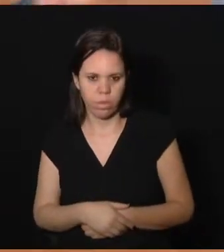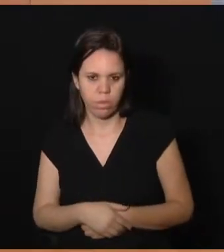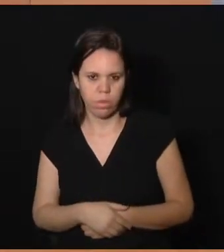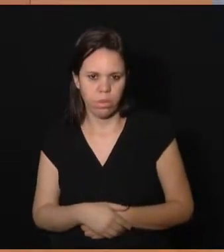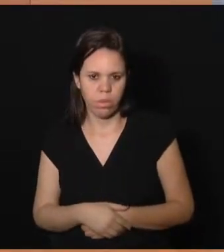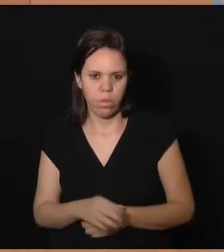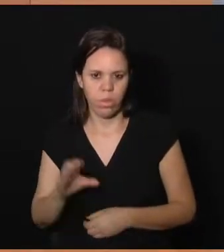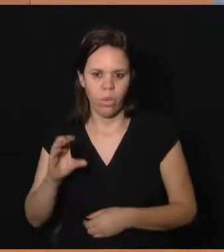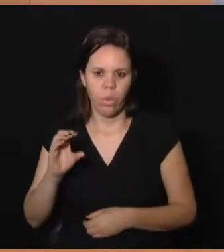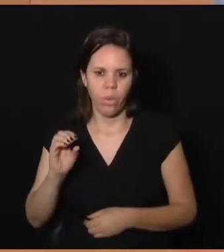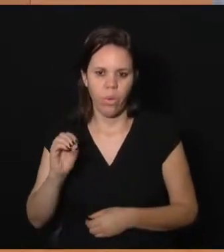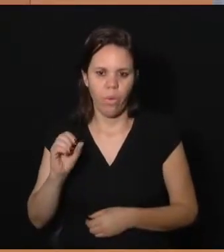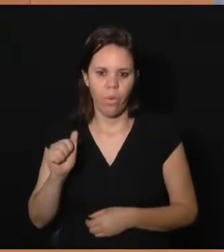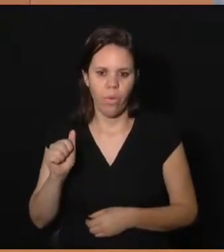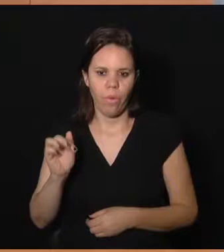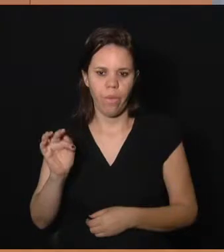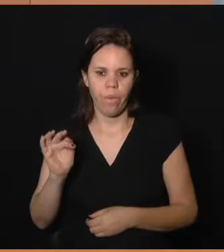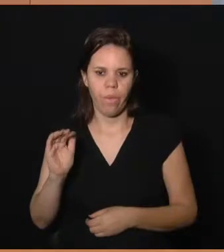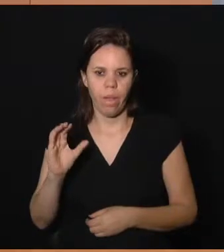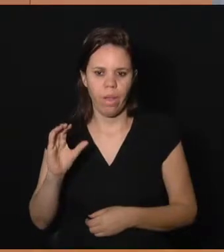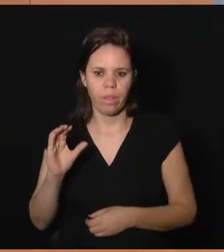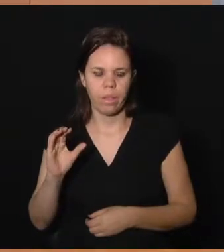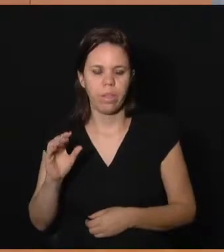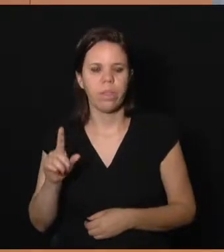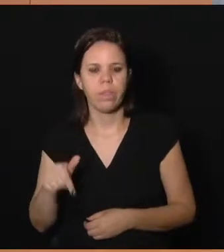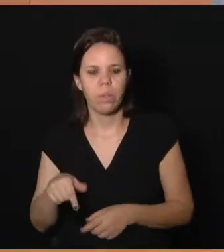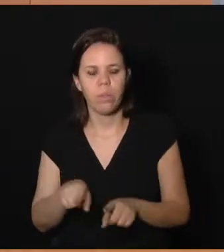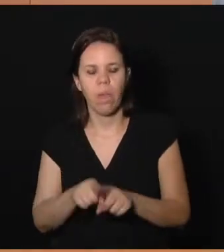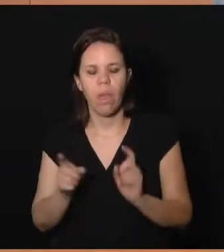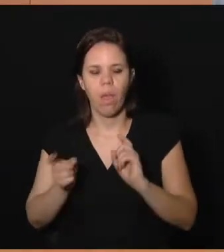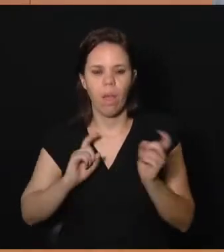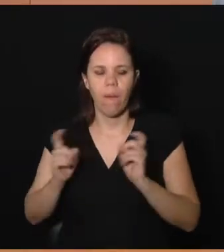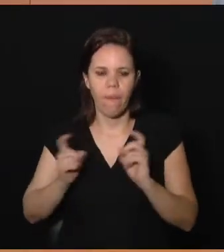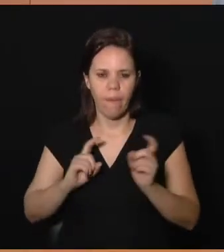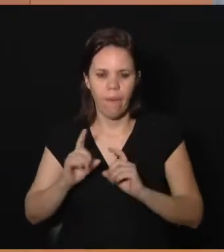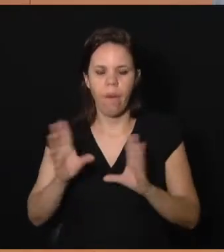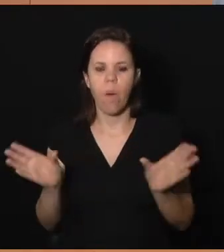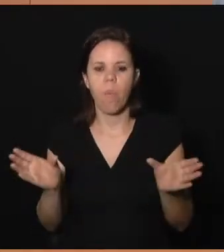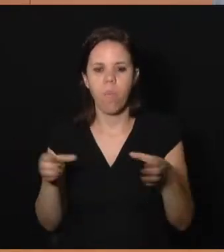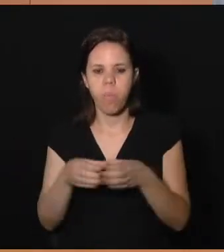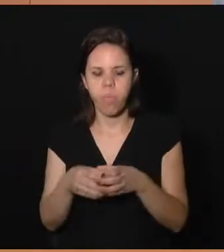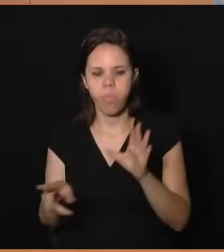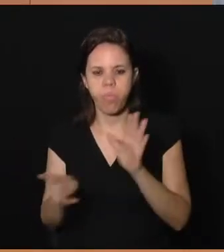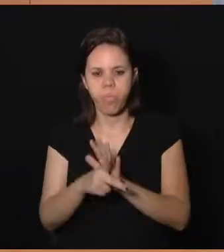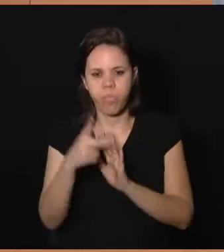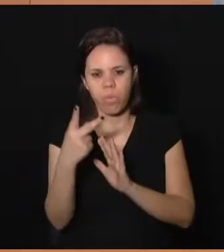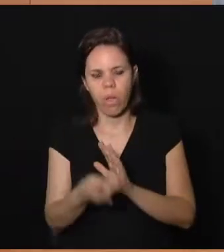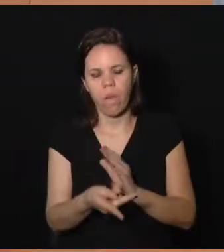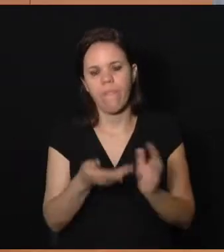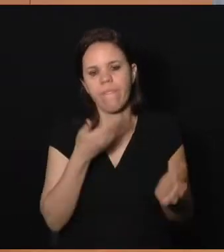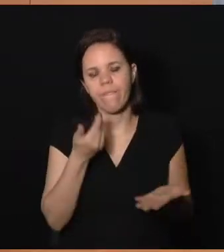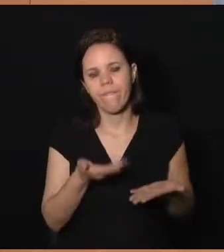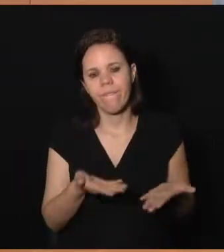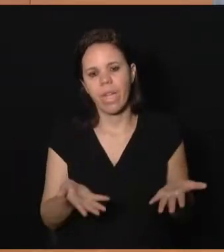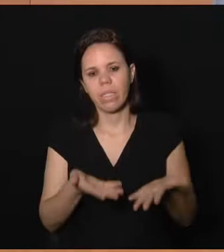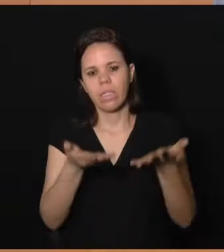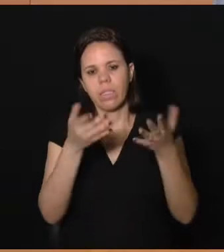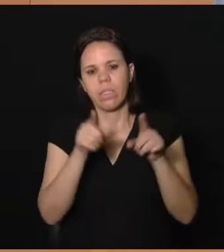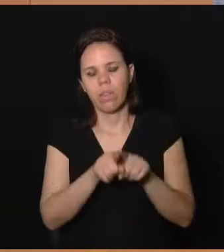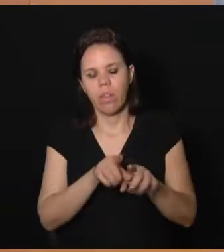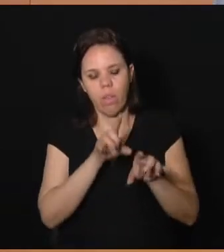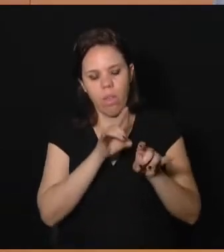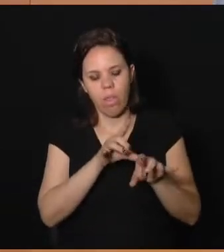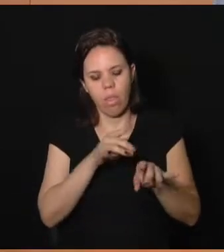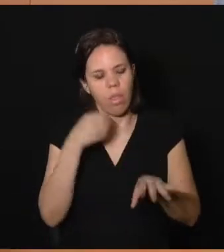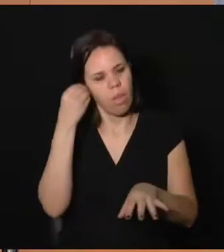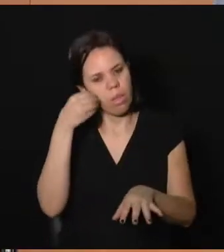que foi dito pelo Alan também, que são as reuniões do Comitê Local de Facilitação do Comércio com técnicos,